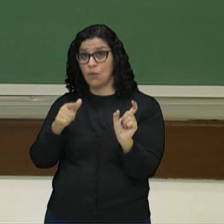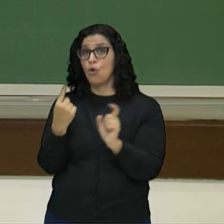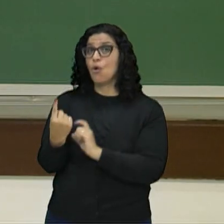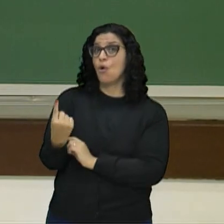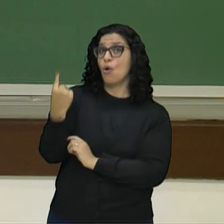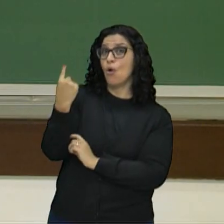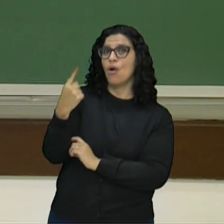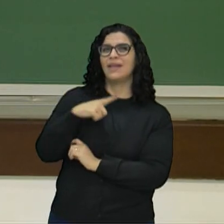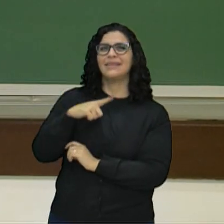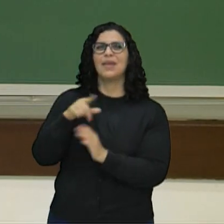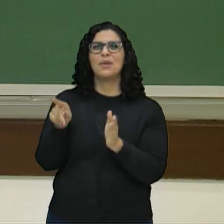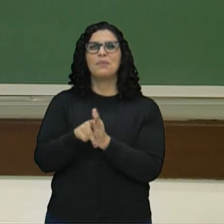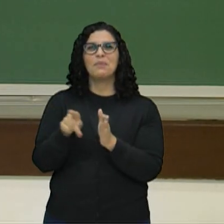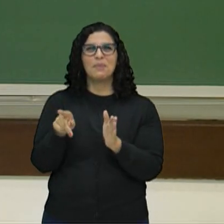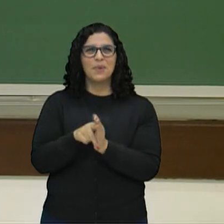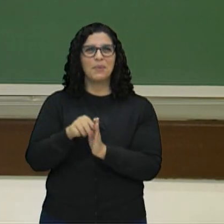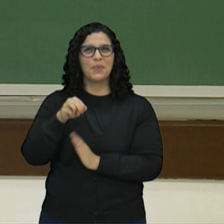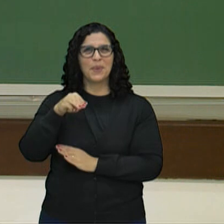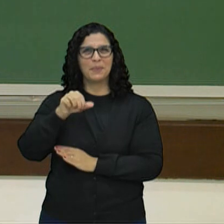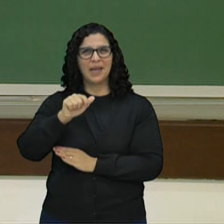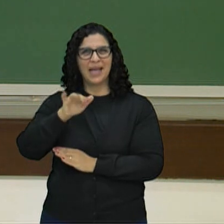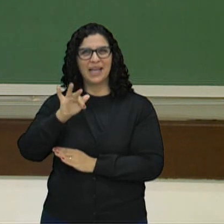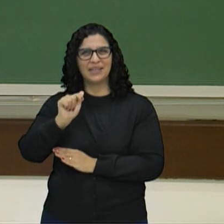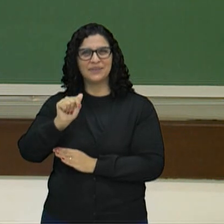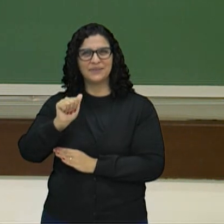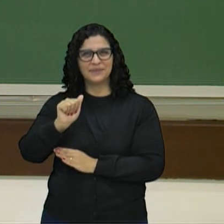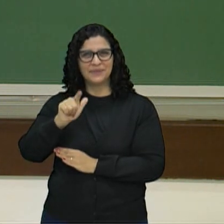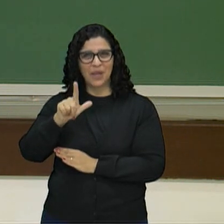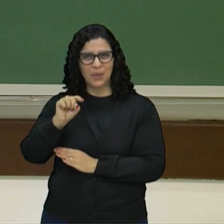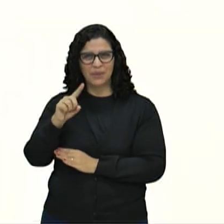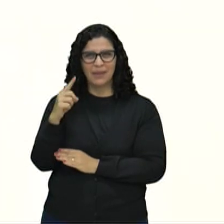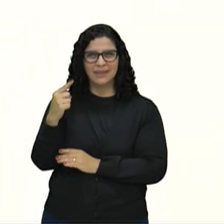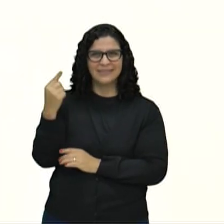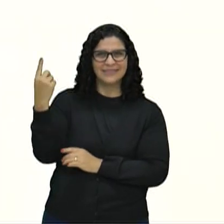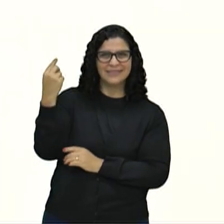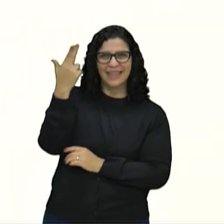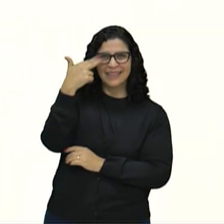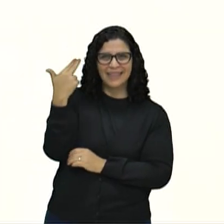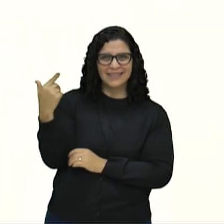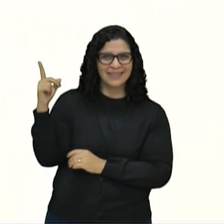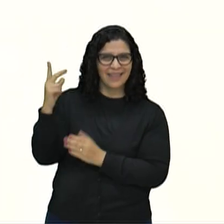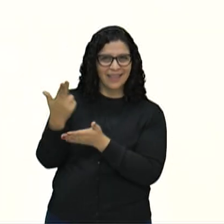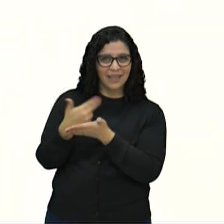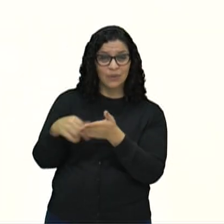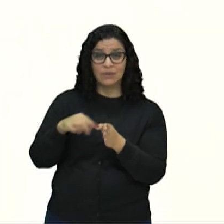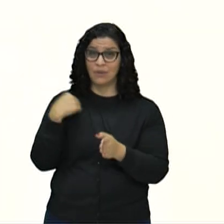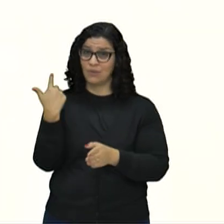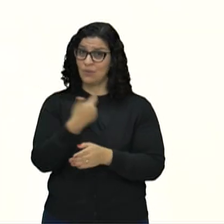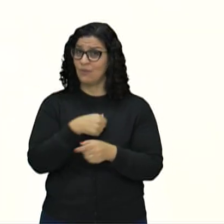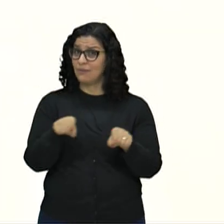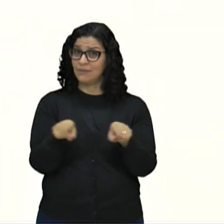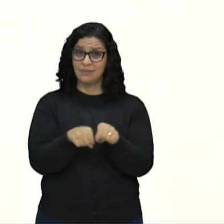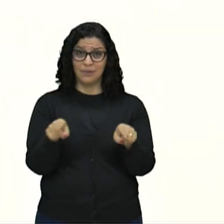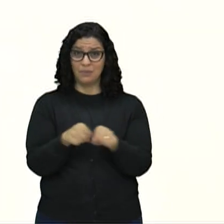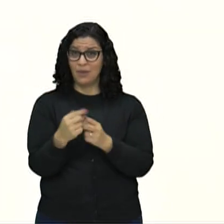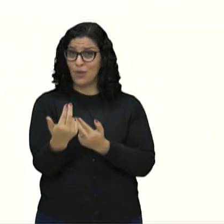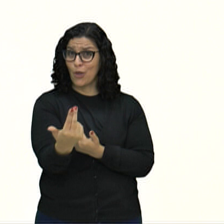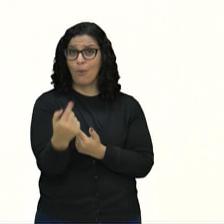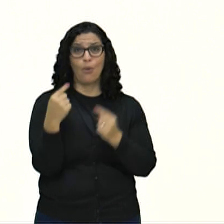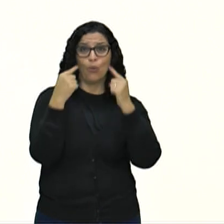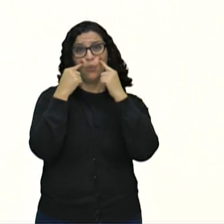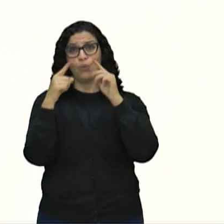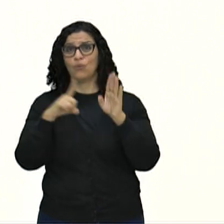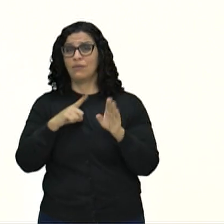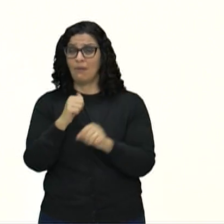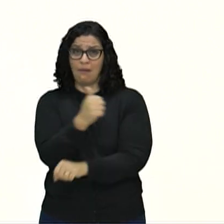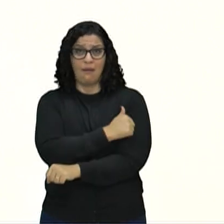ali a Mafalda com as suas perguntas e as suas dúvidas, né? Assim como nós, como vocês alunos,